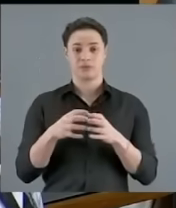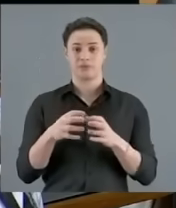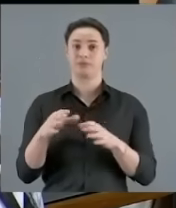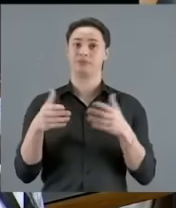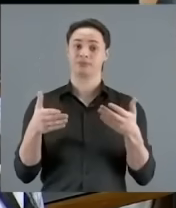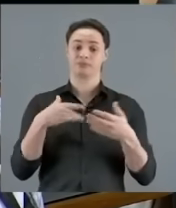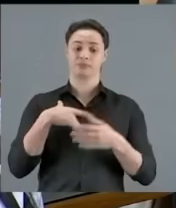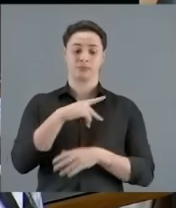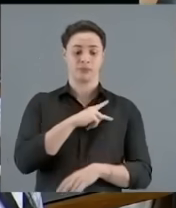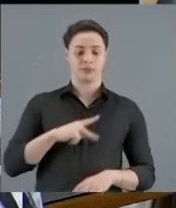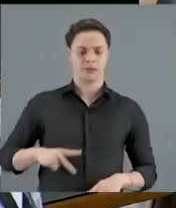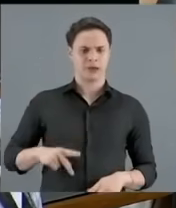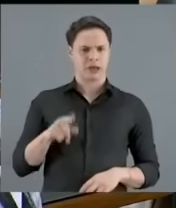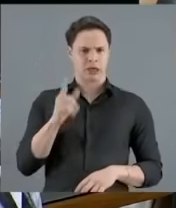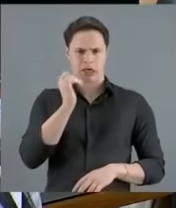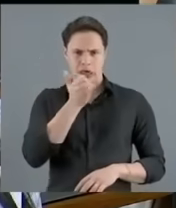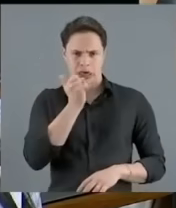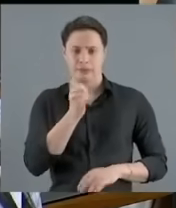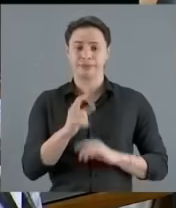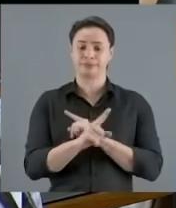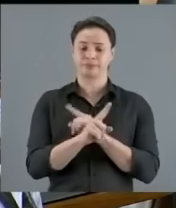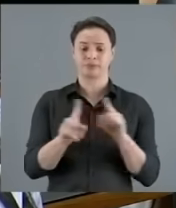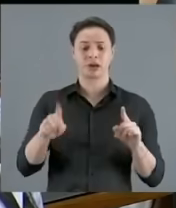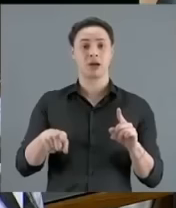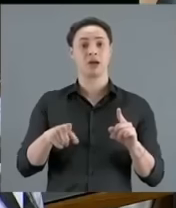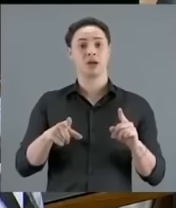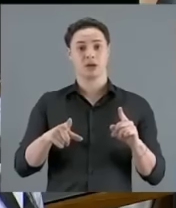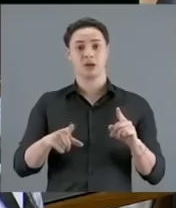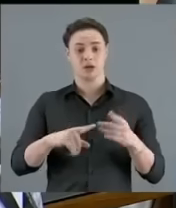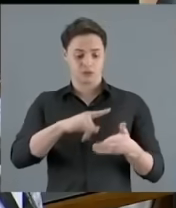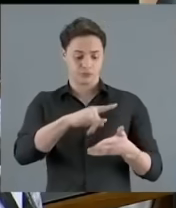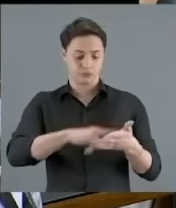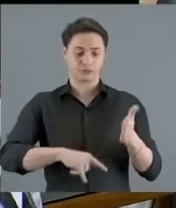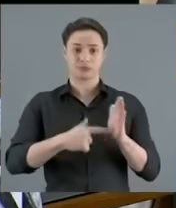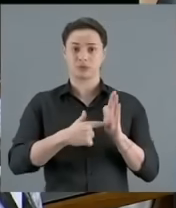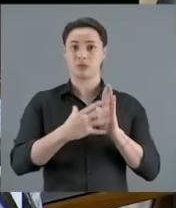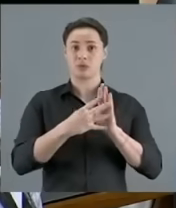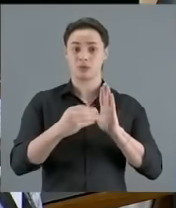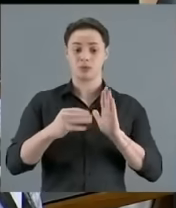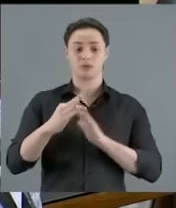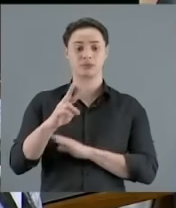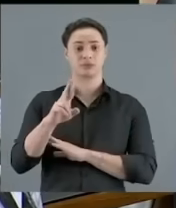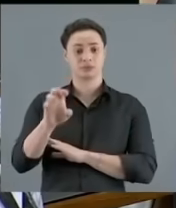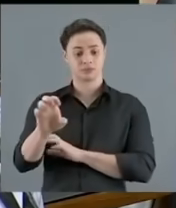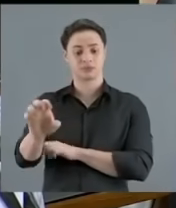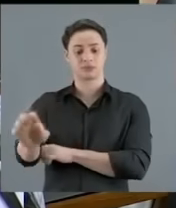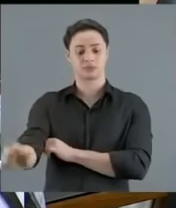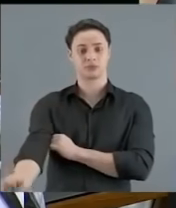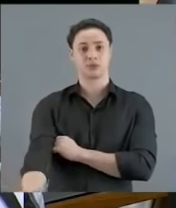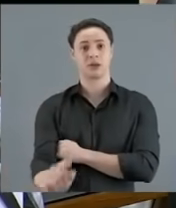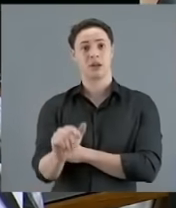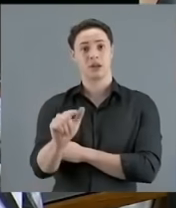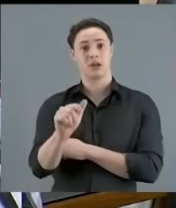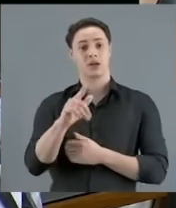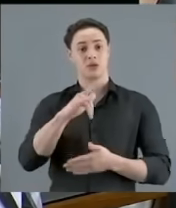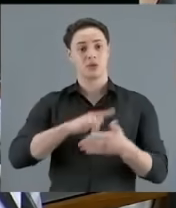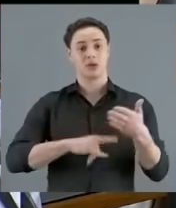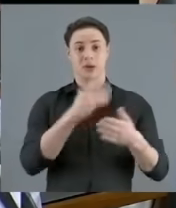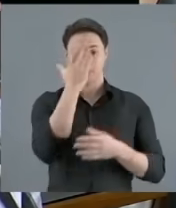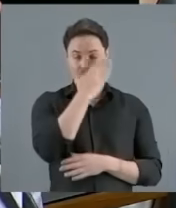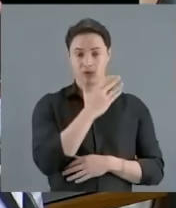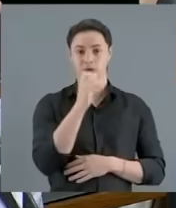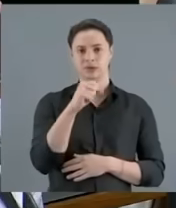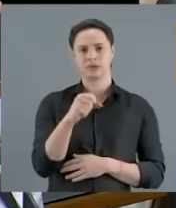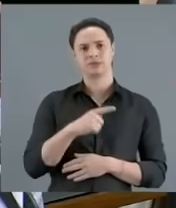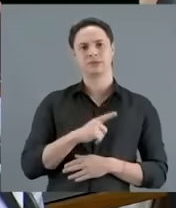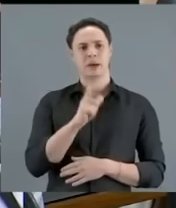aqui, presidente, não é narrativa. Aqui é documento. Um cara de bunda lá atrás, ó. Aqui são documentos que comprovam